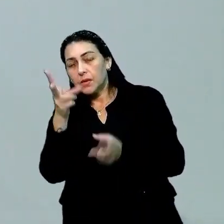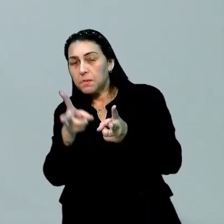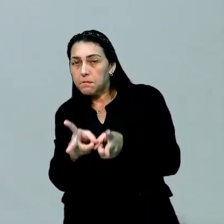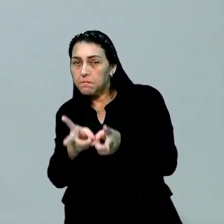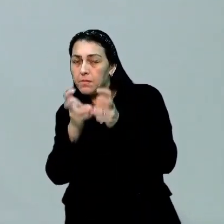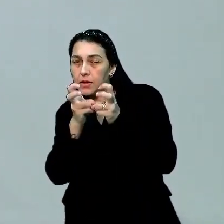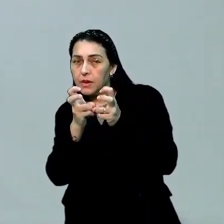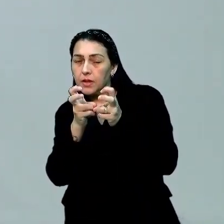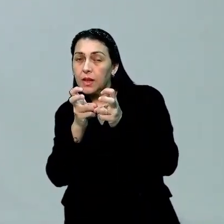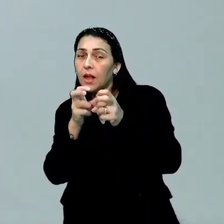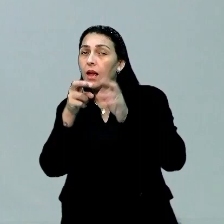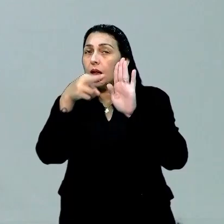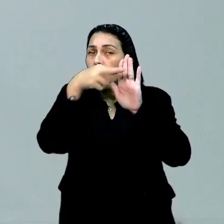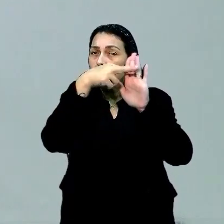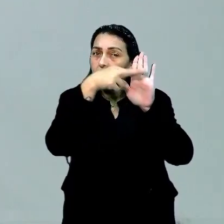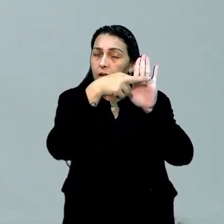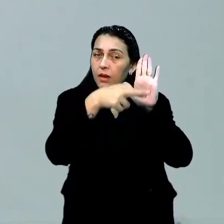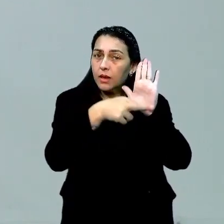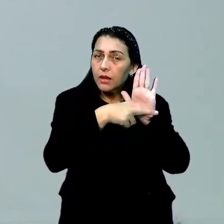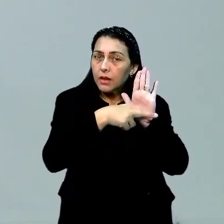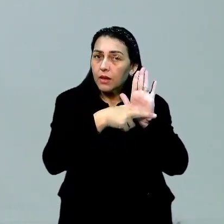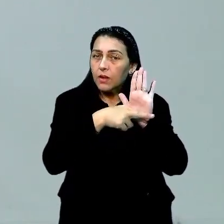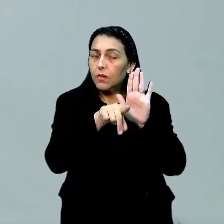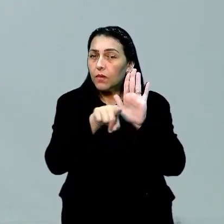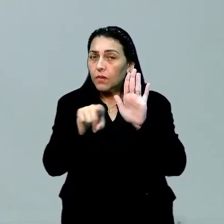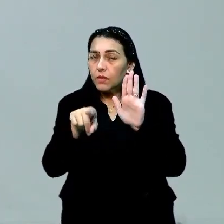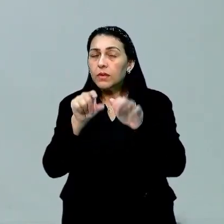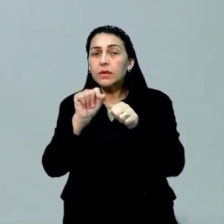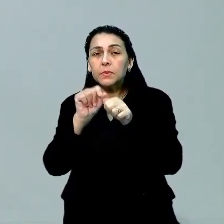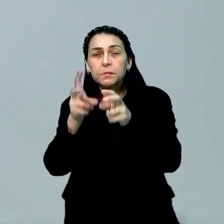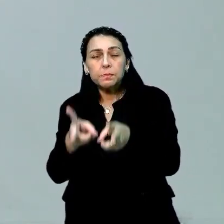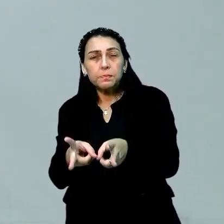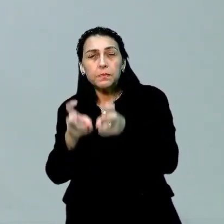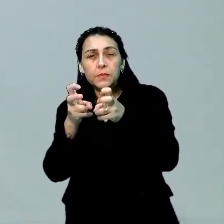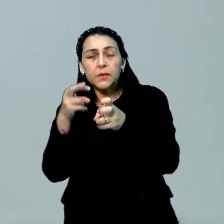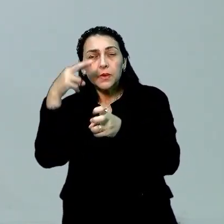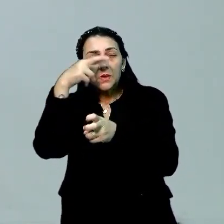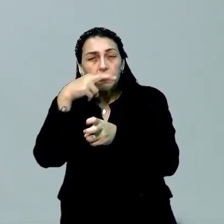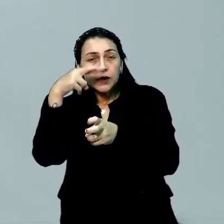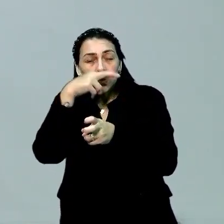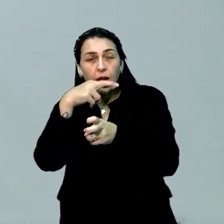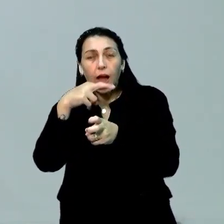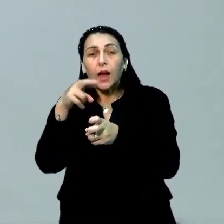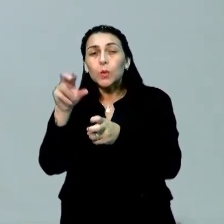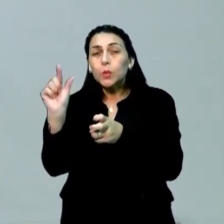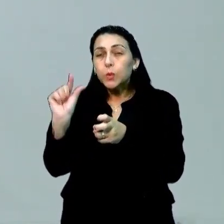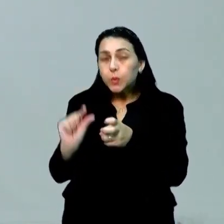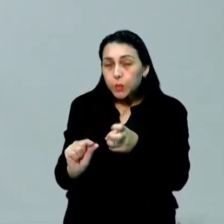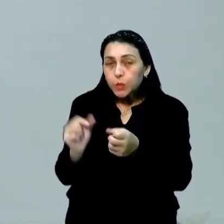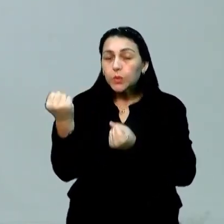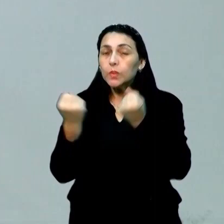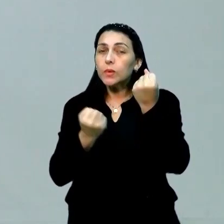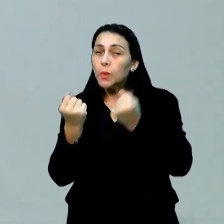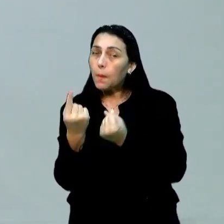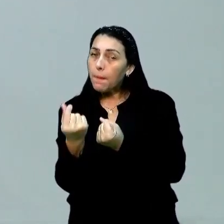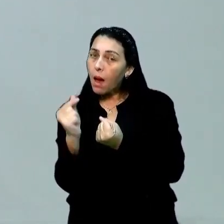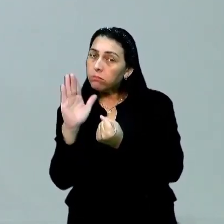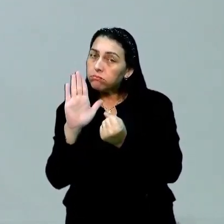observar. Essa é a regra, tá? Quando vocês forem observar a desvalorização de um veículo.